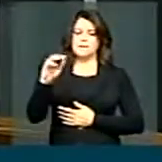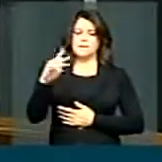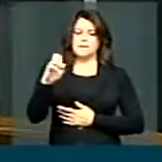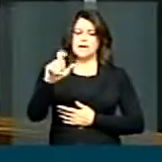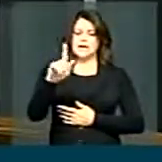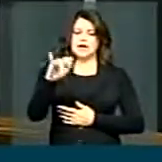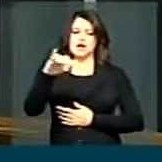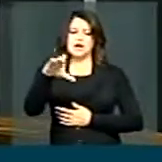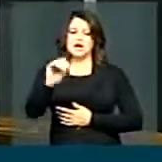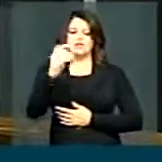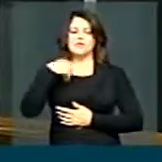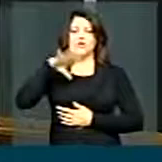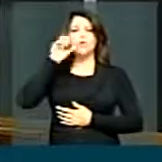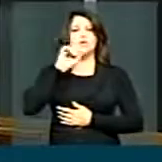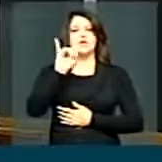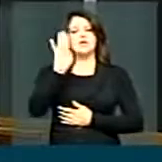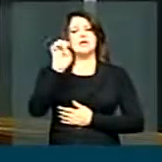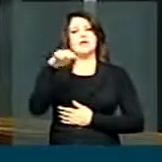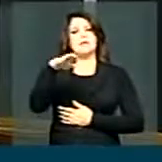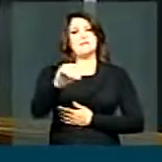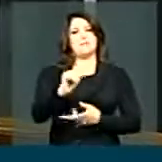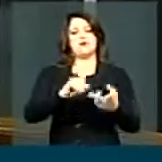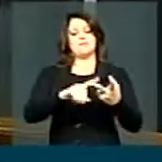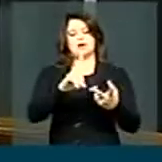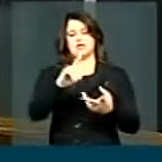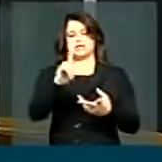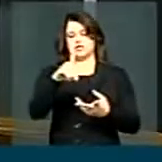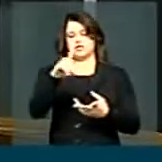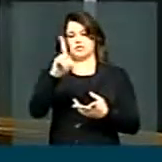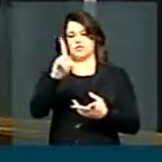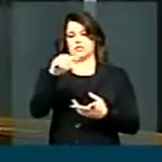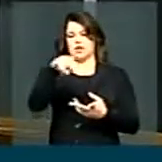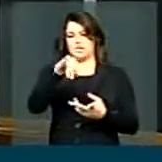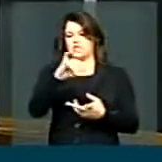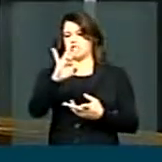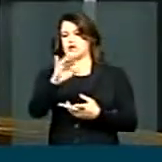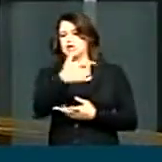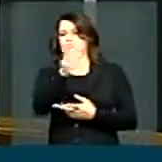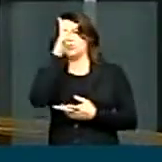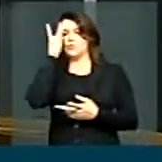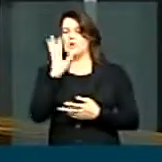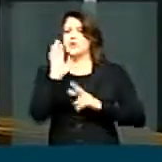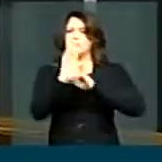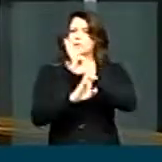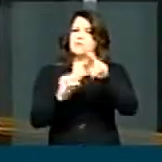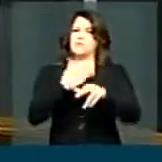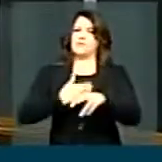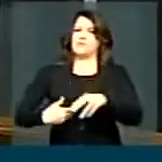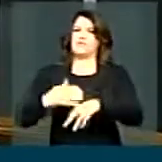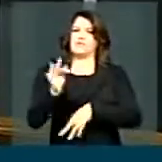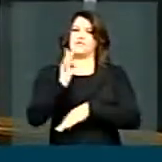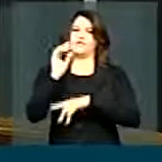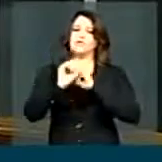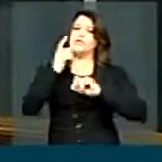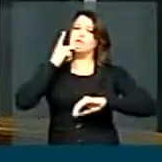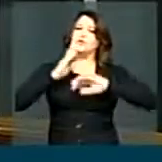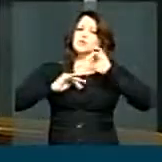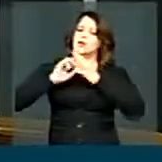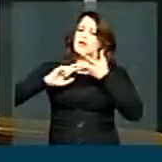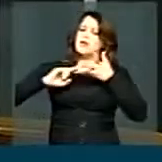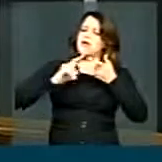ouvir, pretendemos ouvir o IBAMA, o DENIT e outros representantes do governo federal sobre